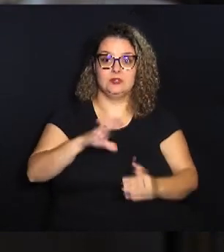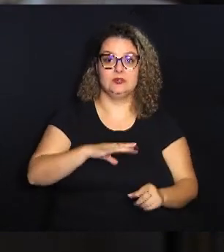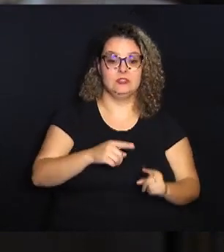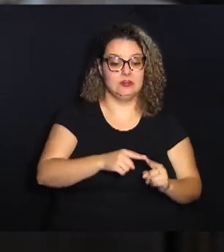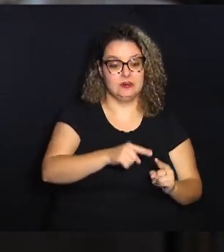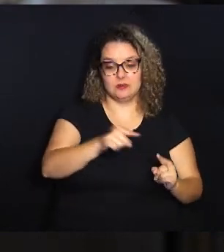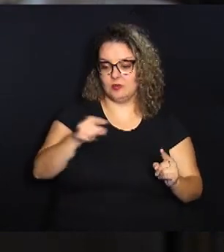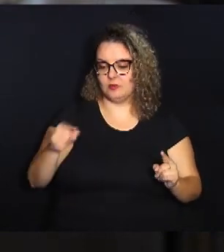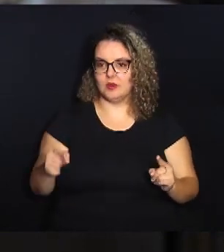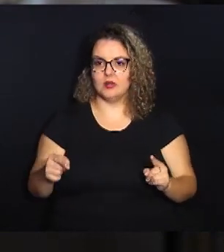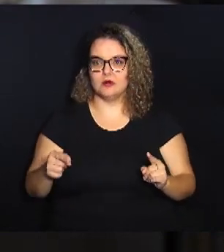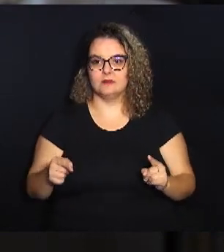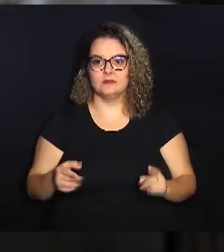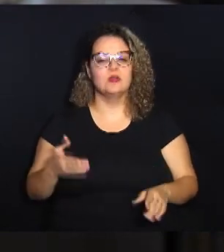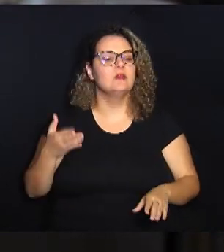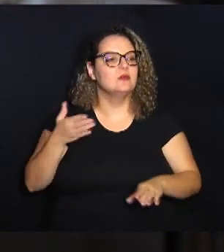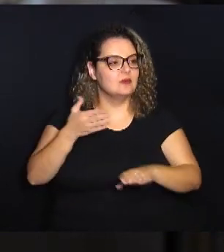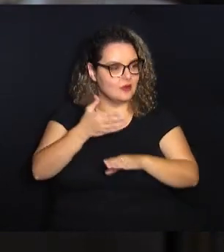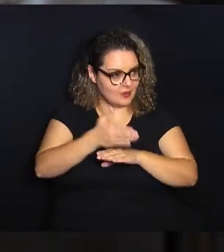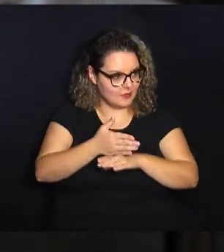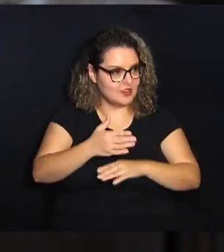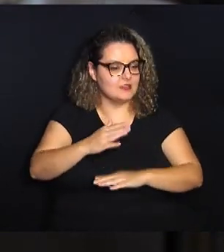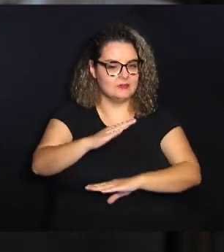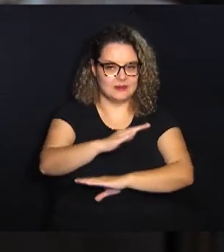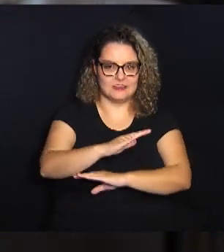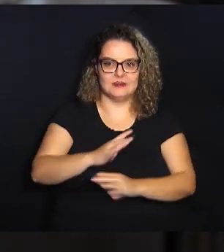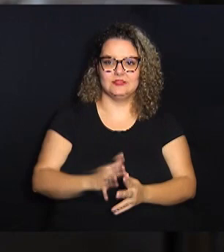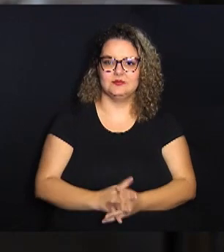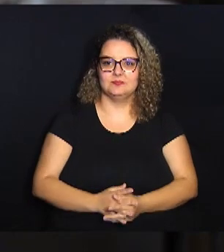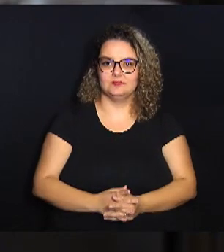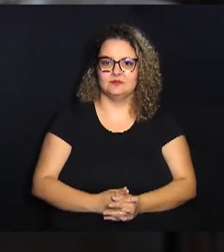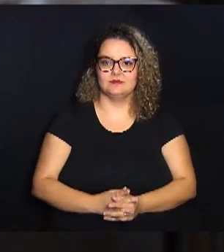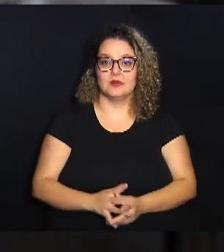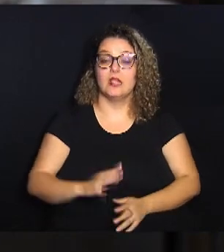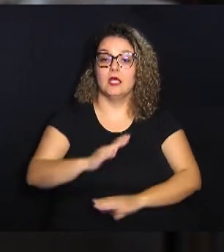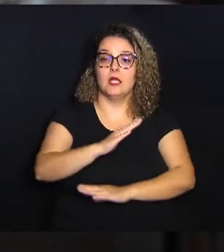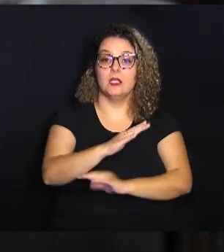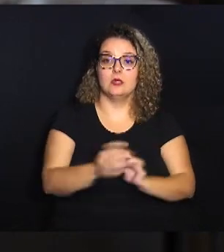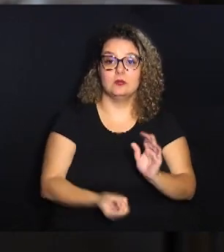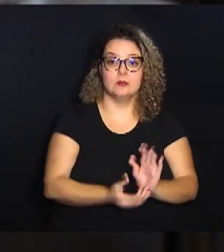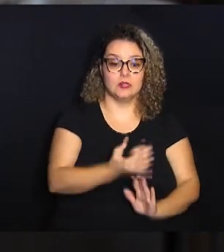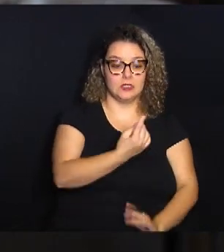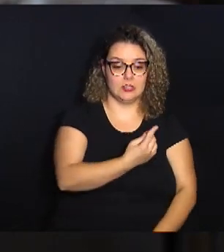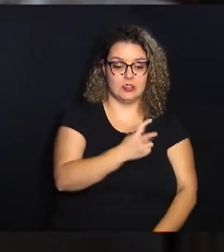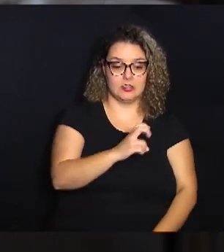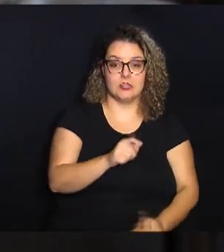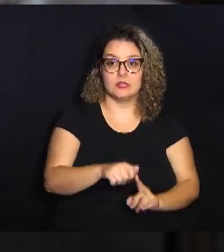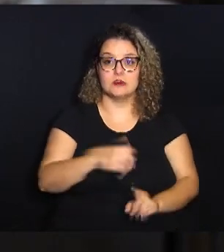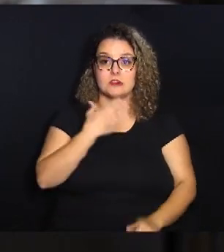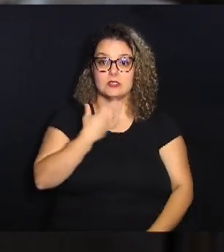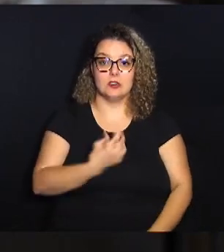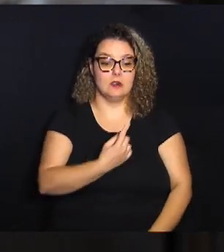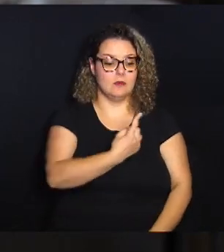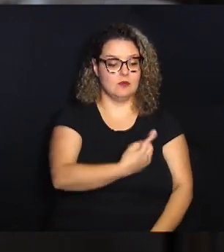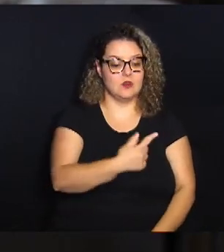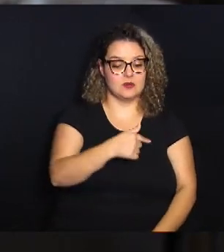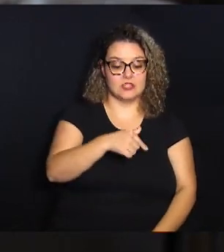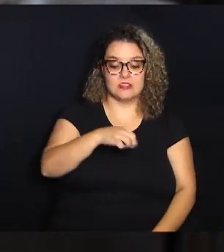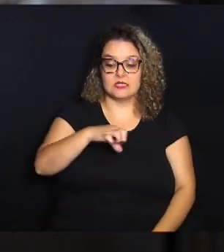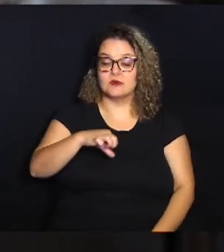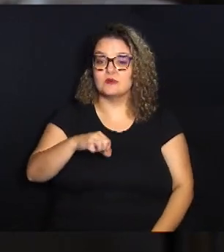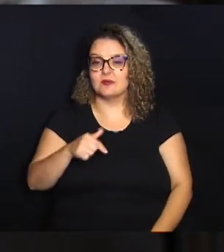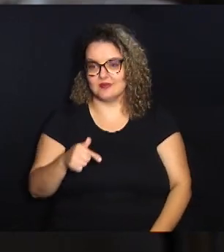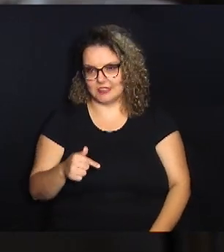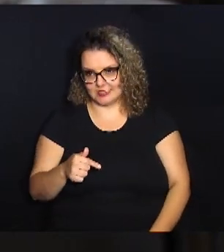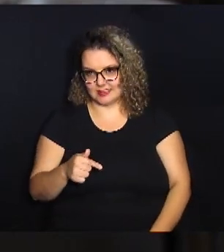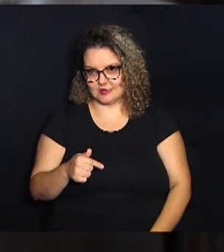período com a participação da Câmara. A Câmara foi fundada no dia 15 de dezembro de 1797.